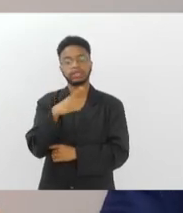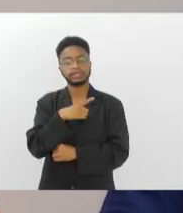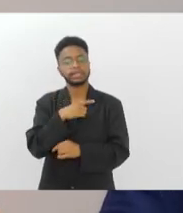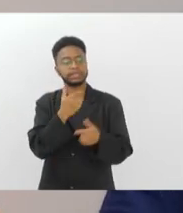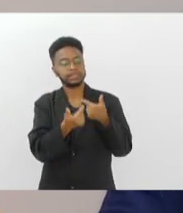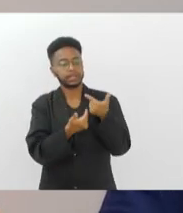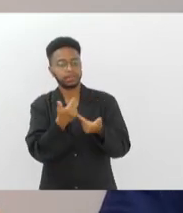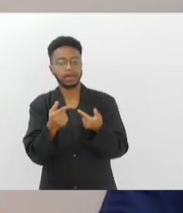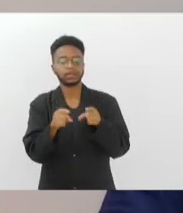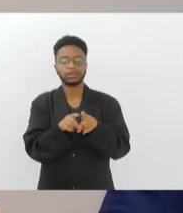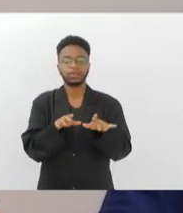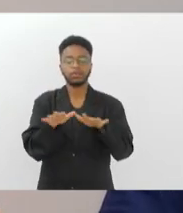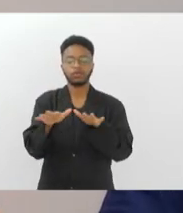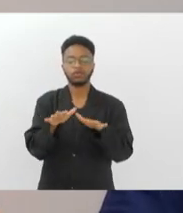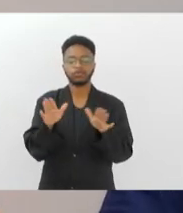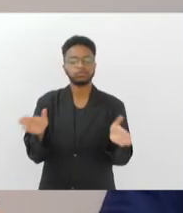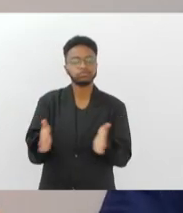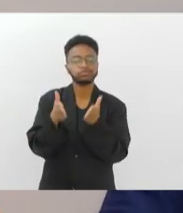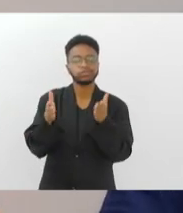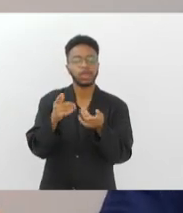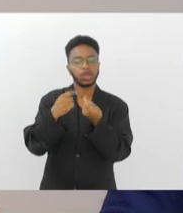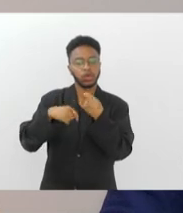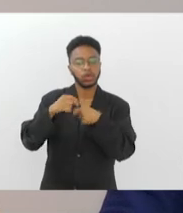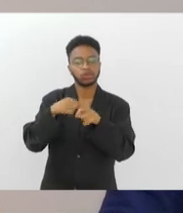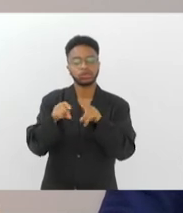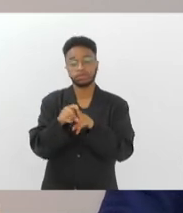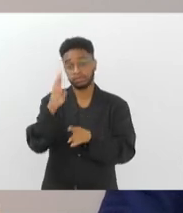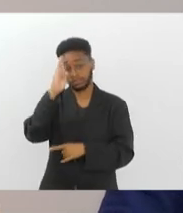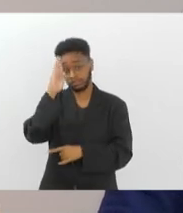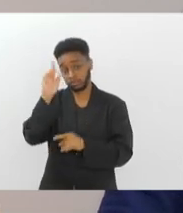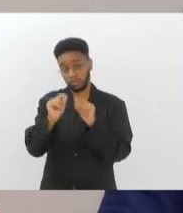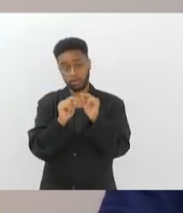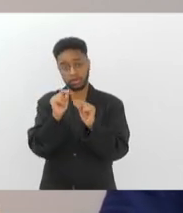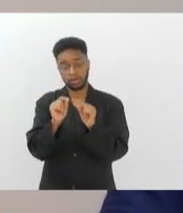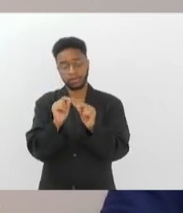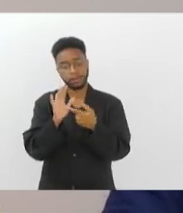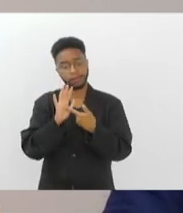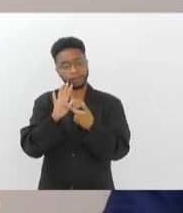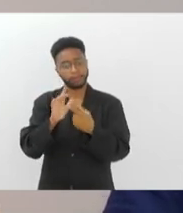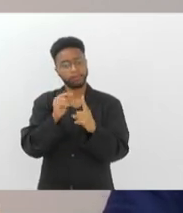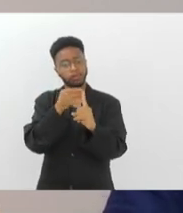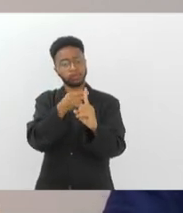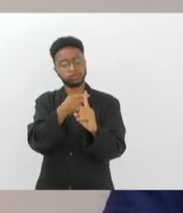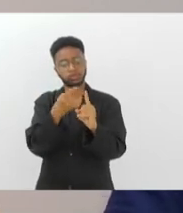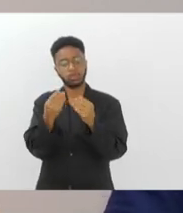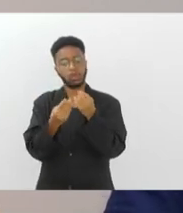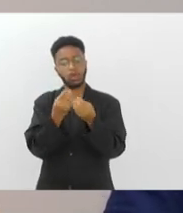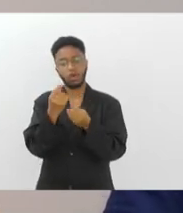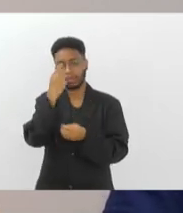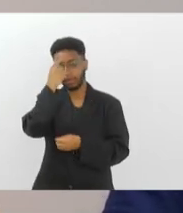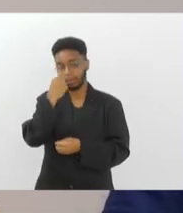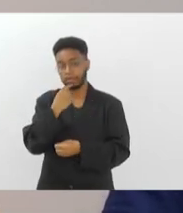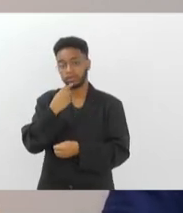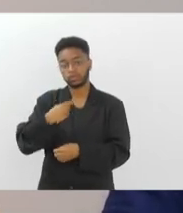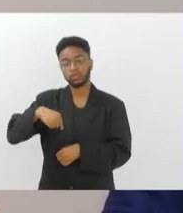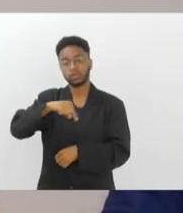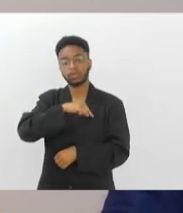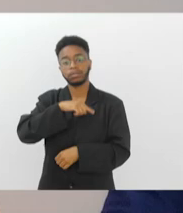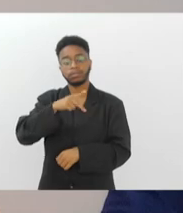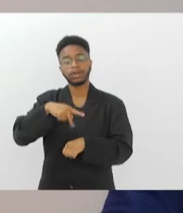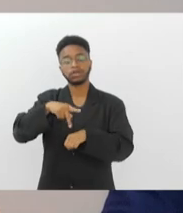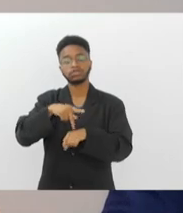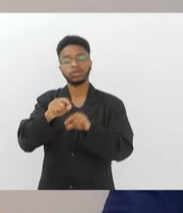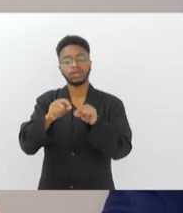a economia e, sobretudo, tia Ju, expondo, né, positivamente a imagem do nosso país como um país que